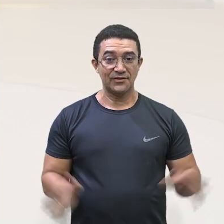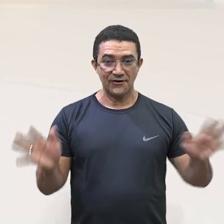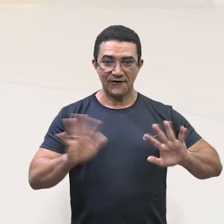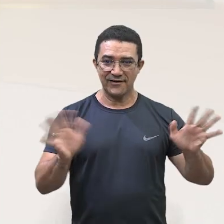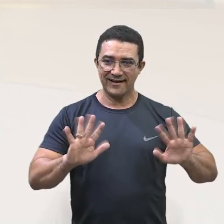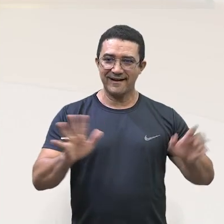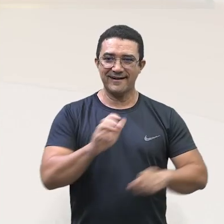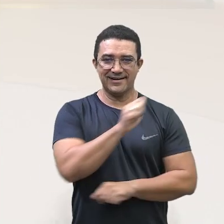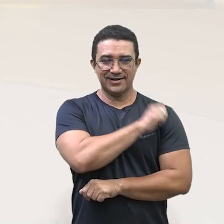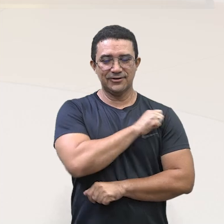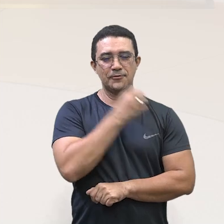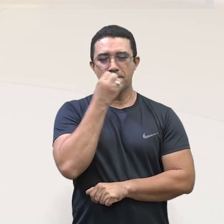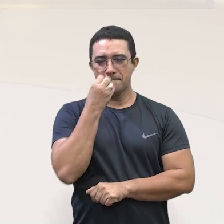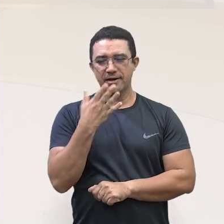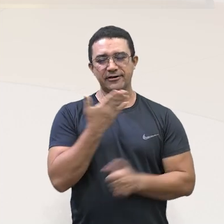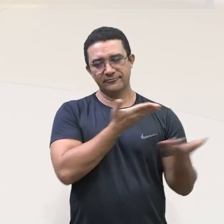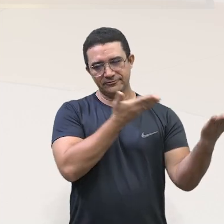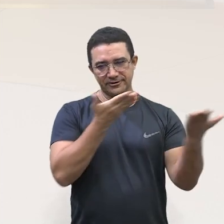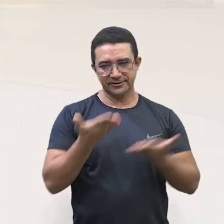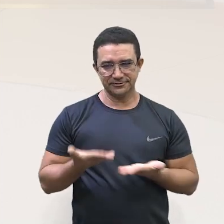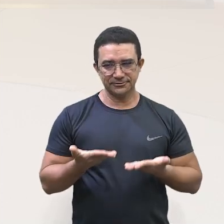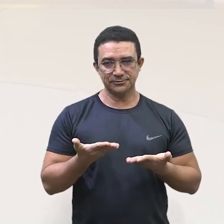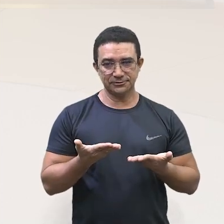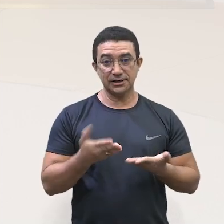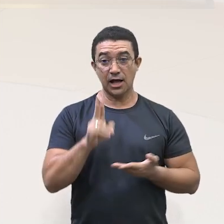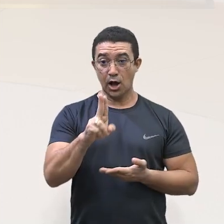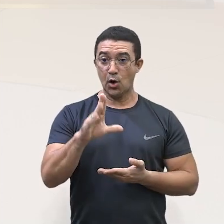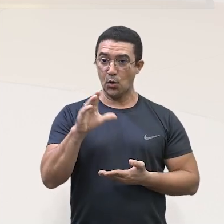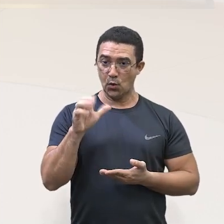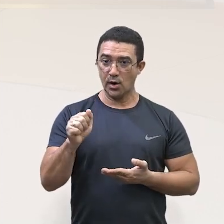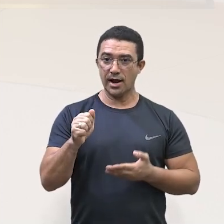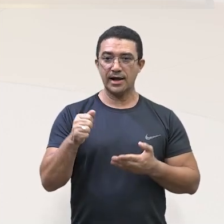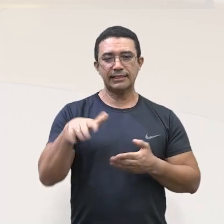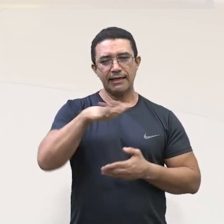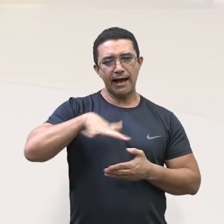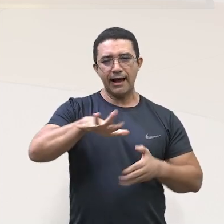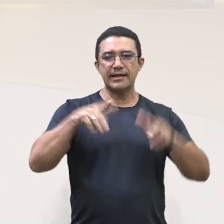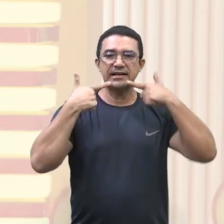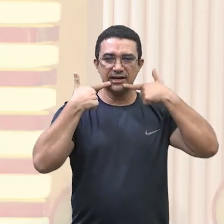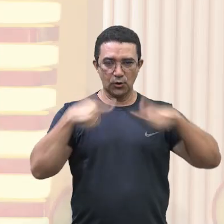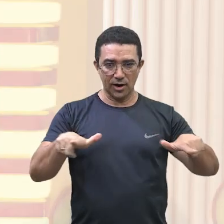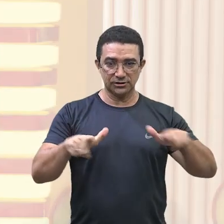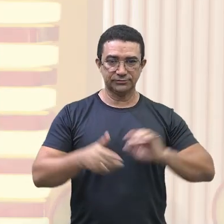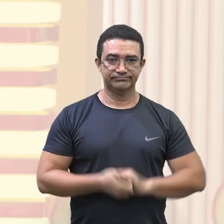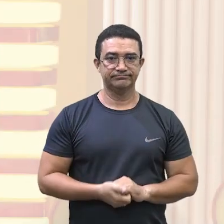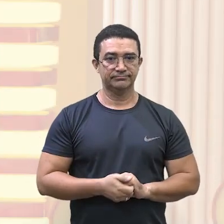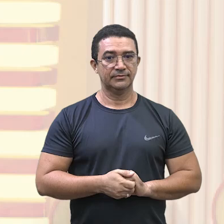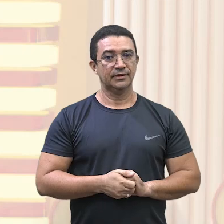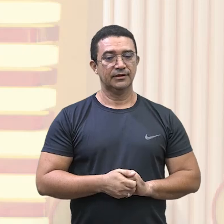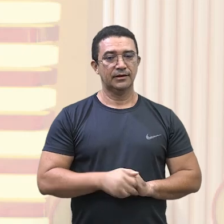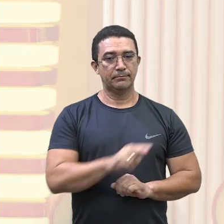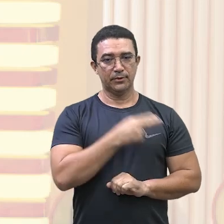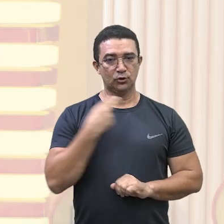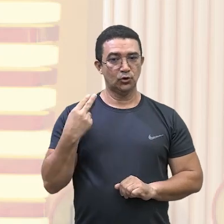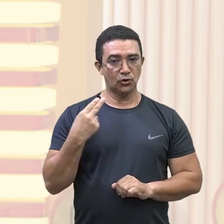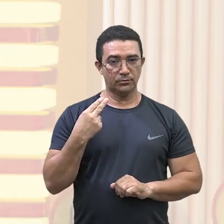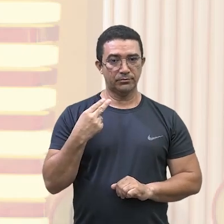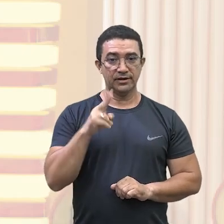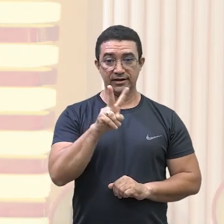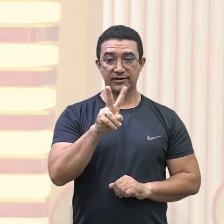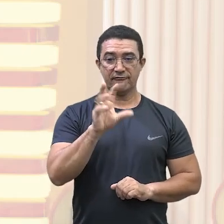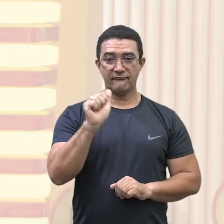Olá, meus queridos alunos, sejam muito bem-vindos à nossa UCA de Linguagens. Eu sou a